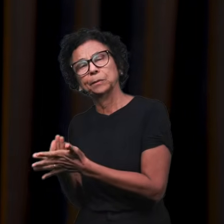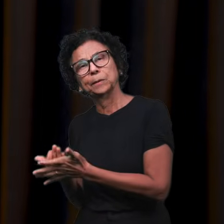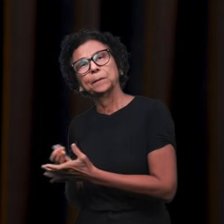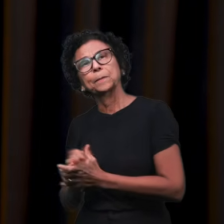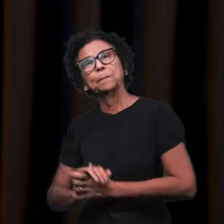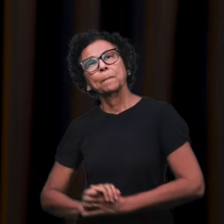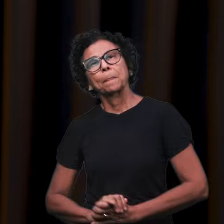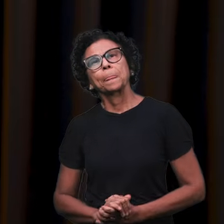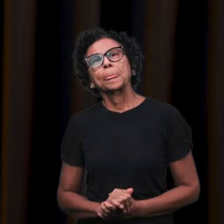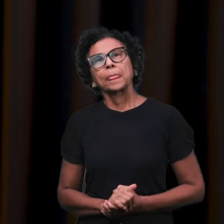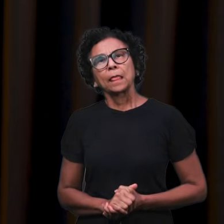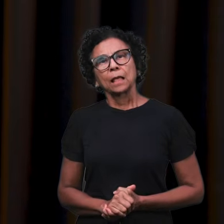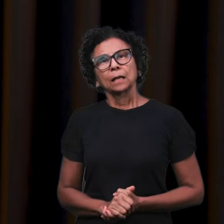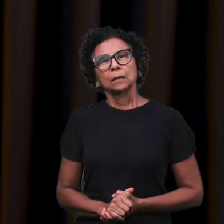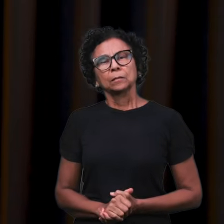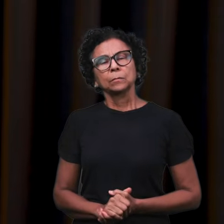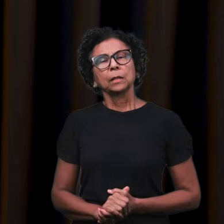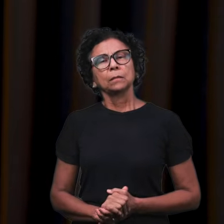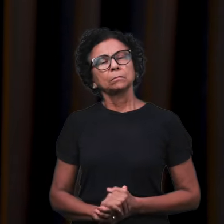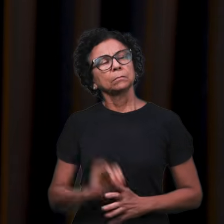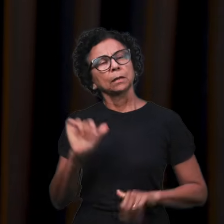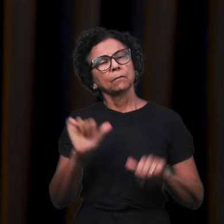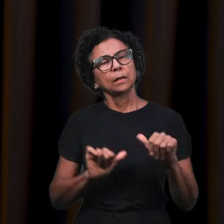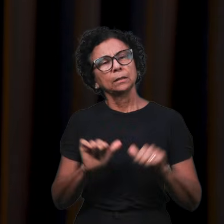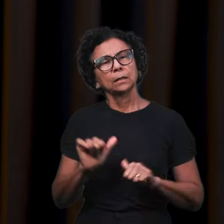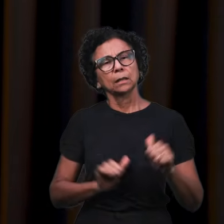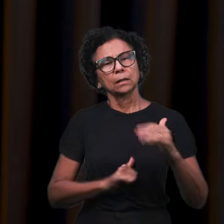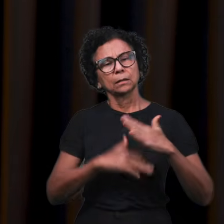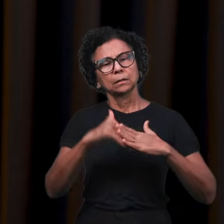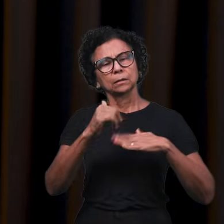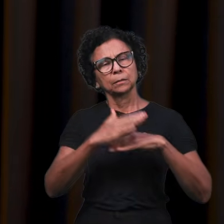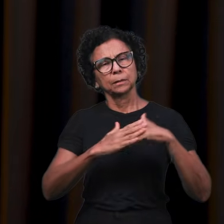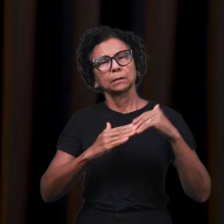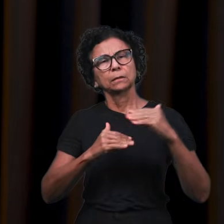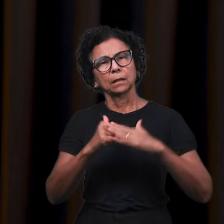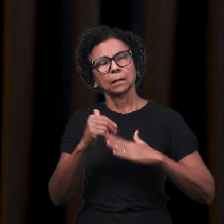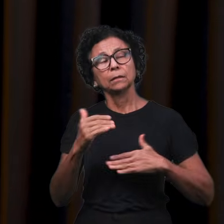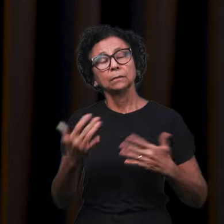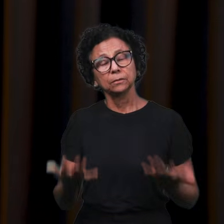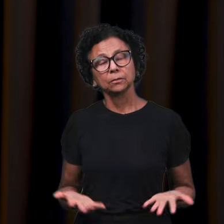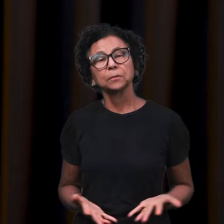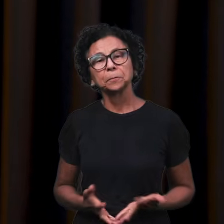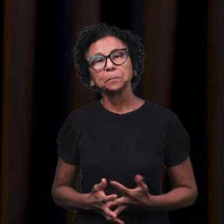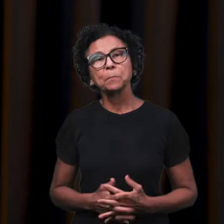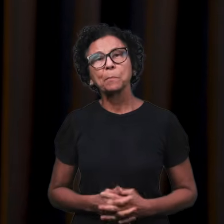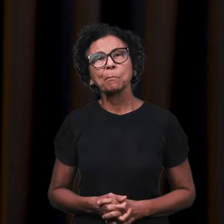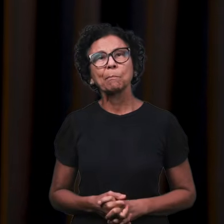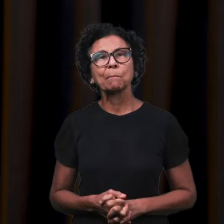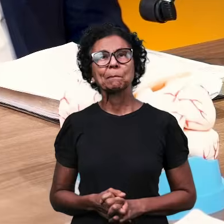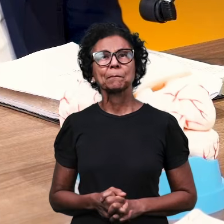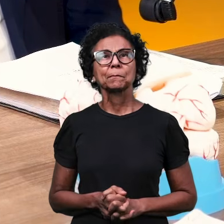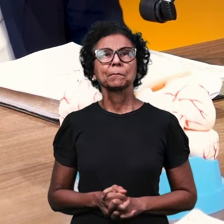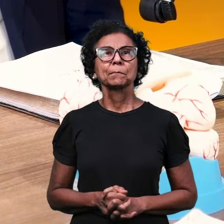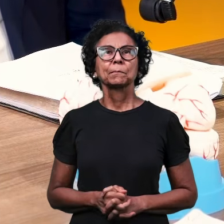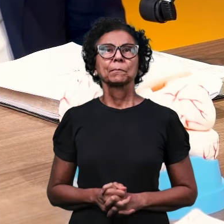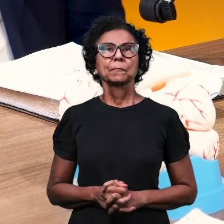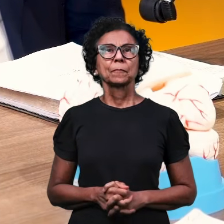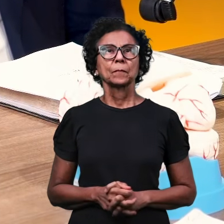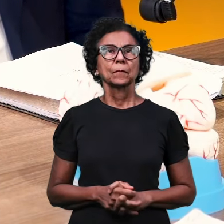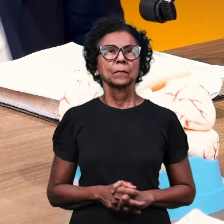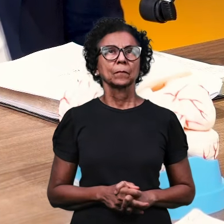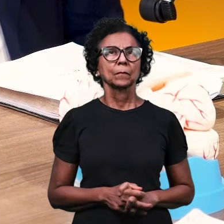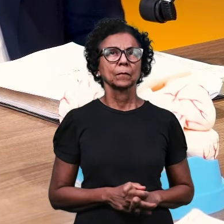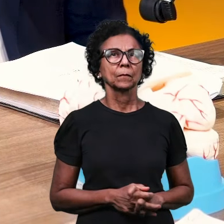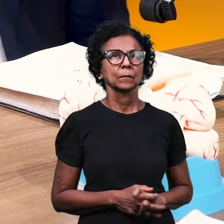bem sobre a aptidão, né? O teste vocacional, creio que seja uma ferramenta muito útil. Muito importante. É